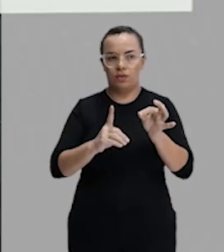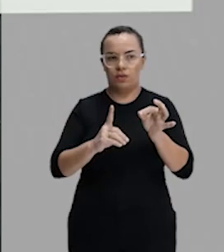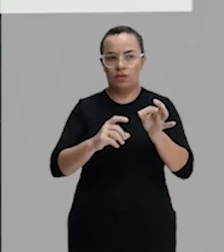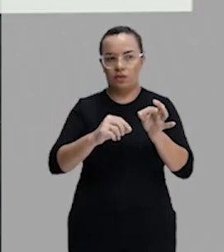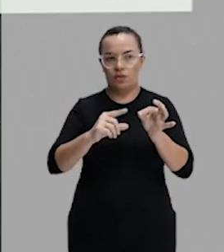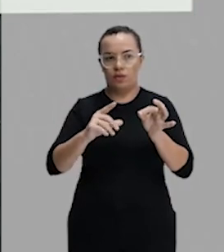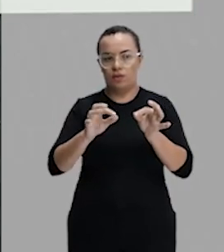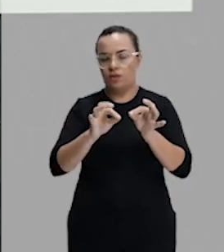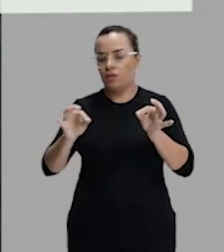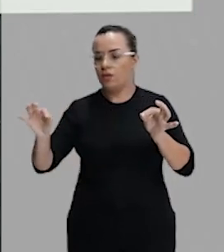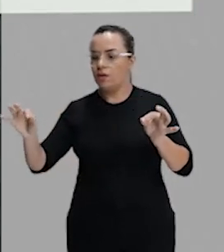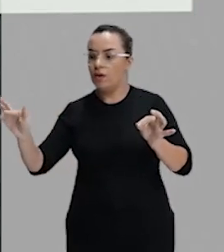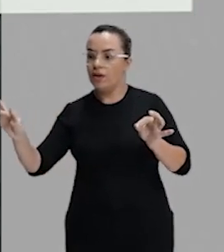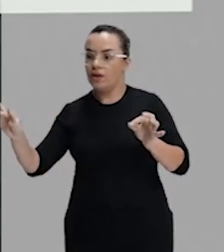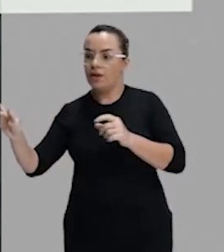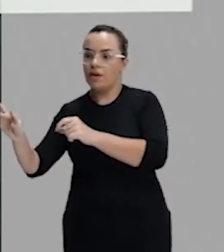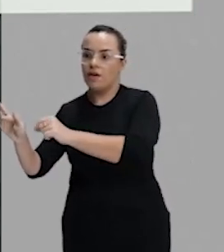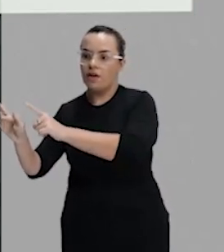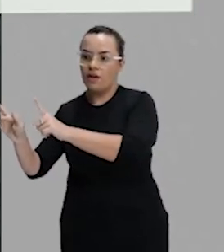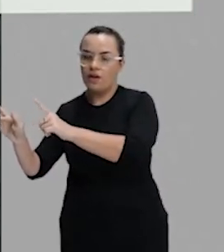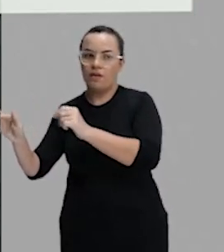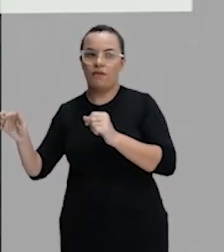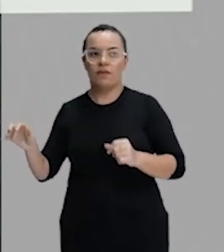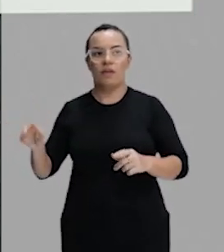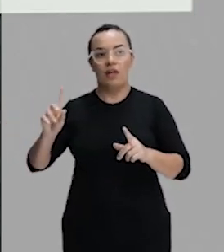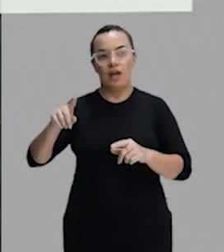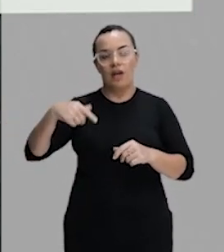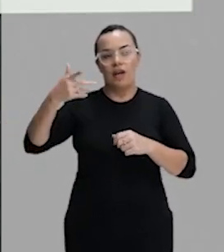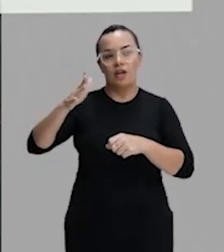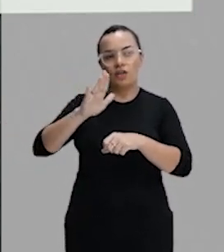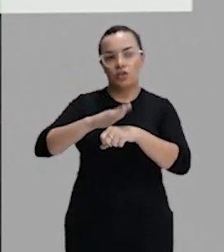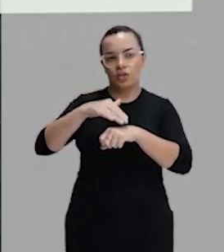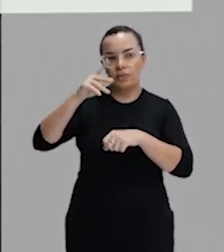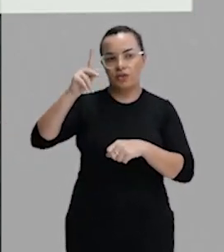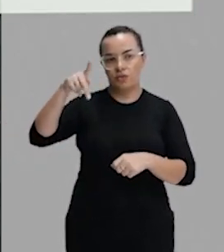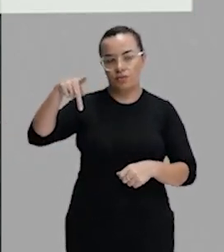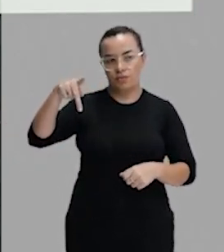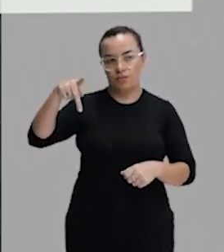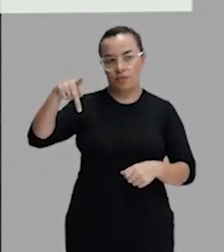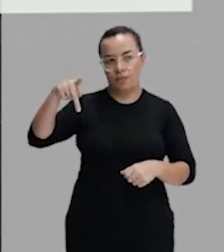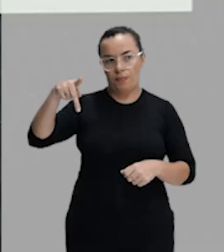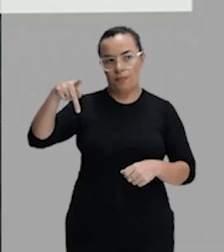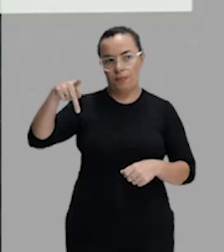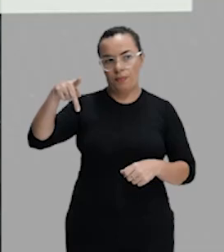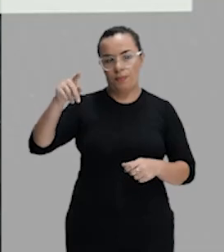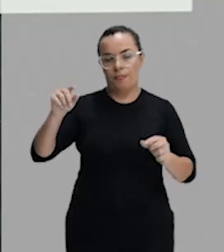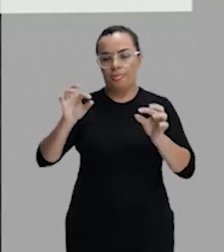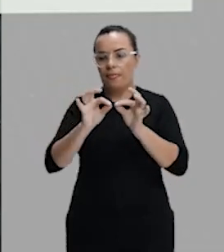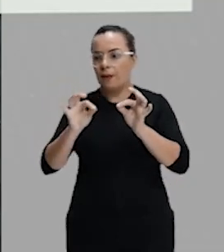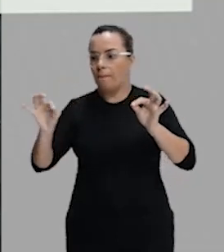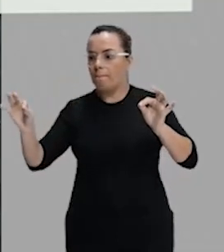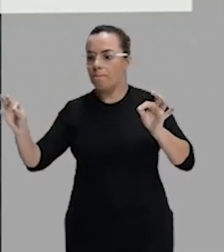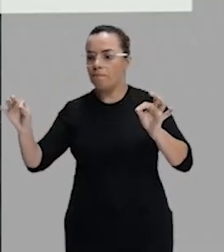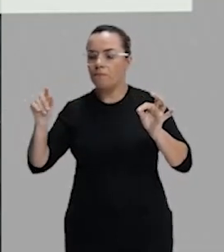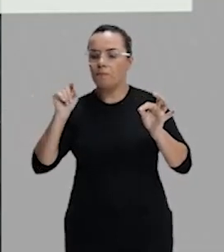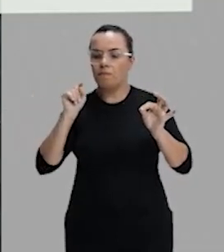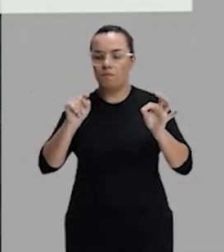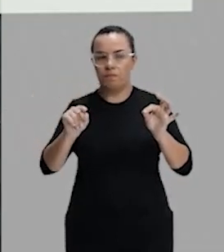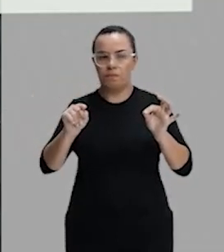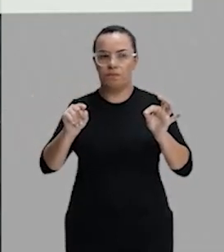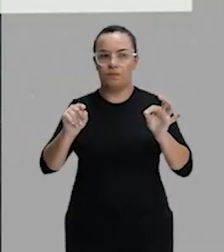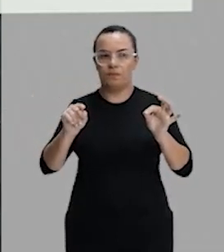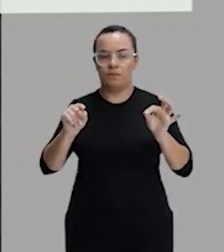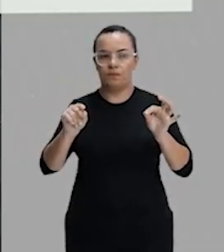o foco é chamado de parâmetro, certo? O ponto médio dessa distância entre